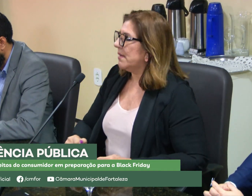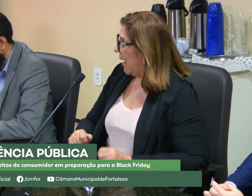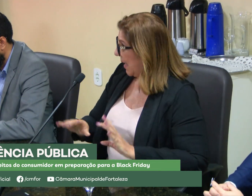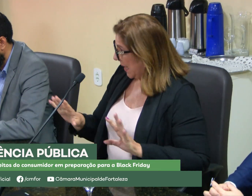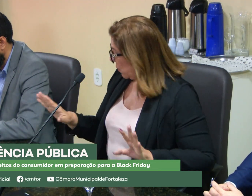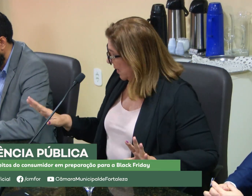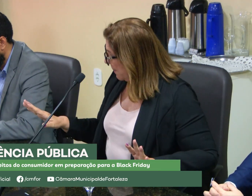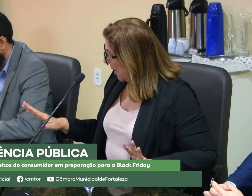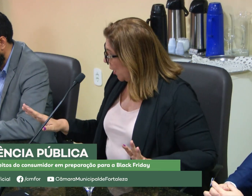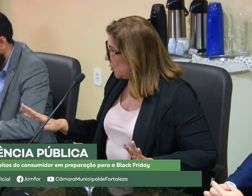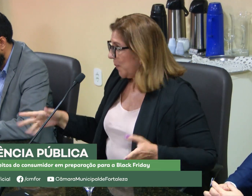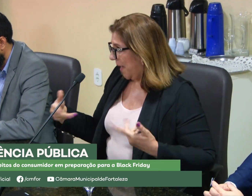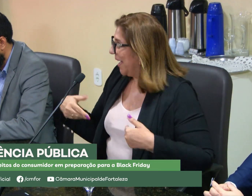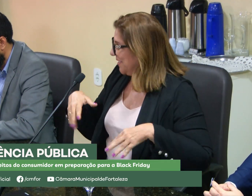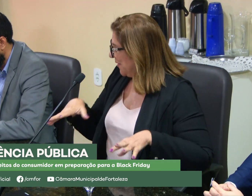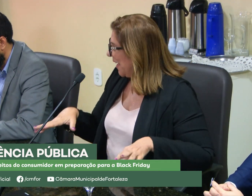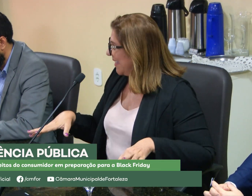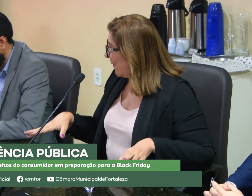orientações gratuitas,